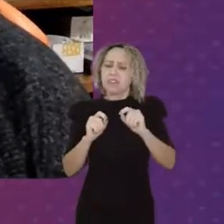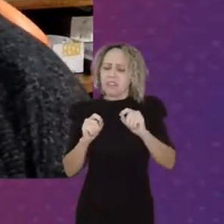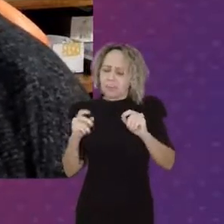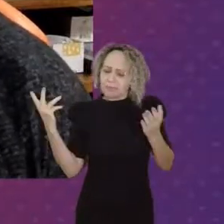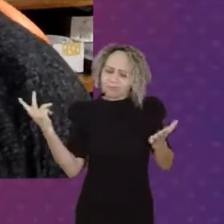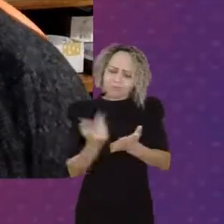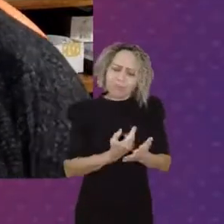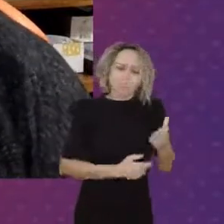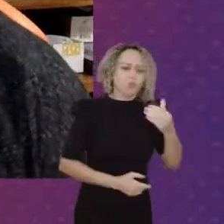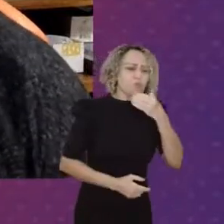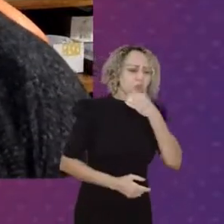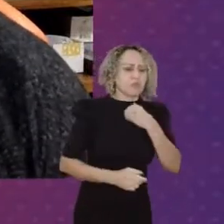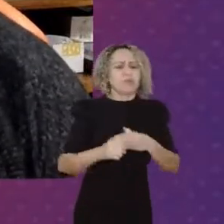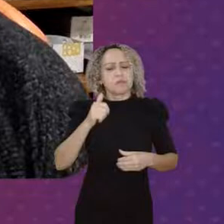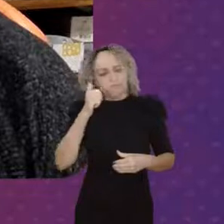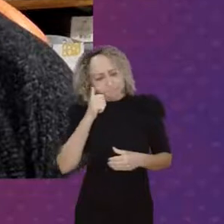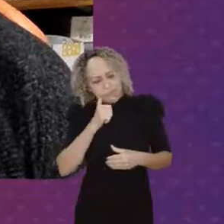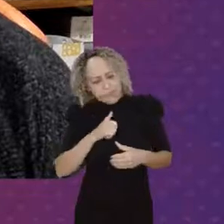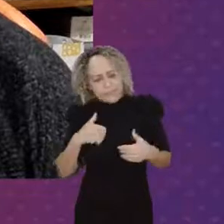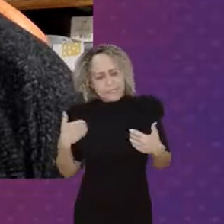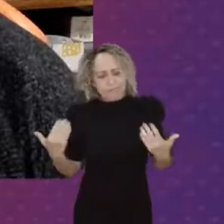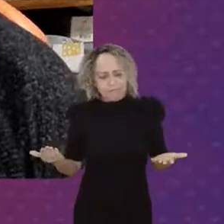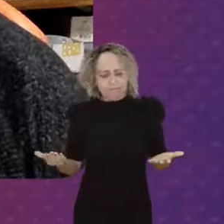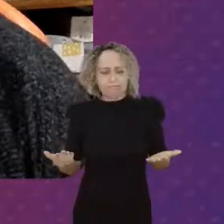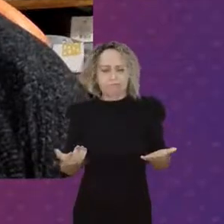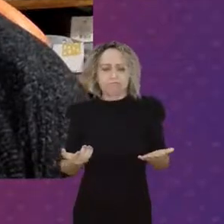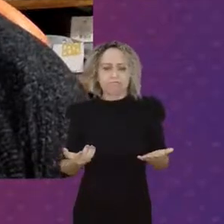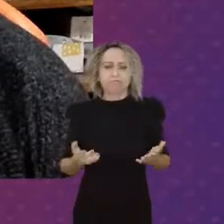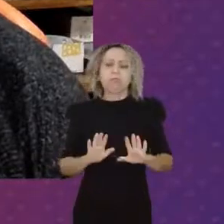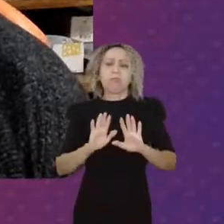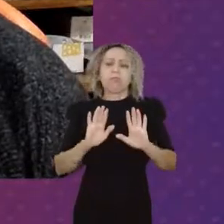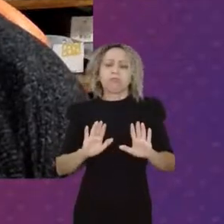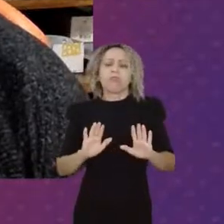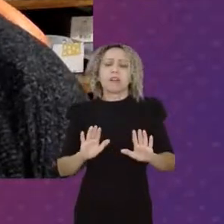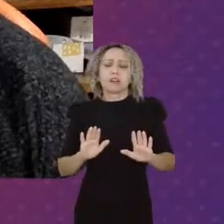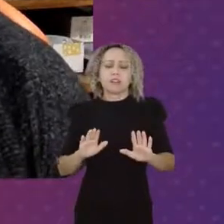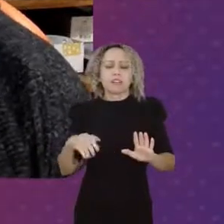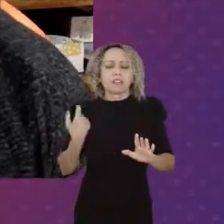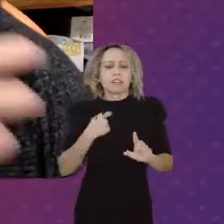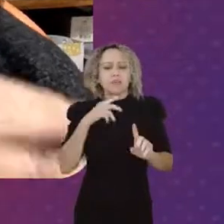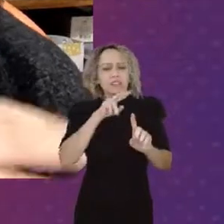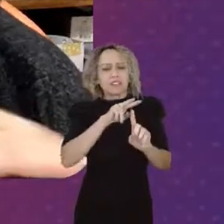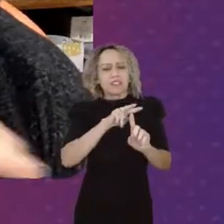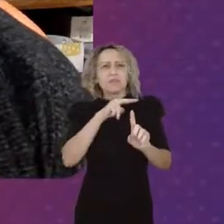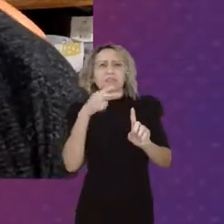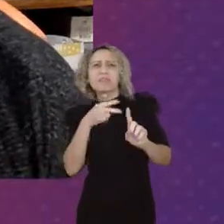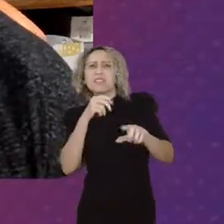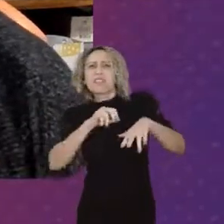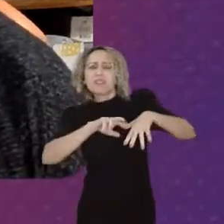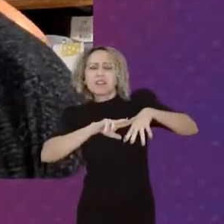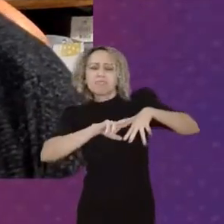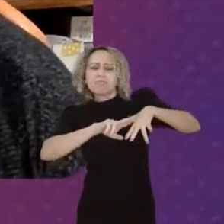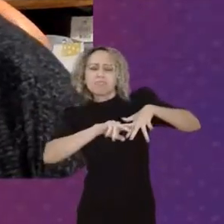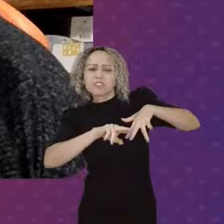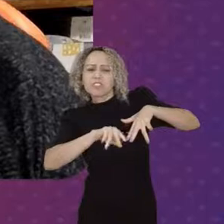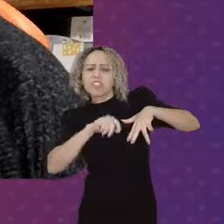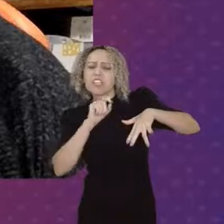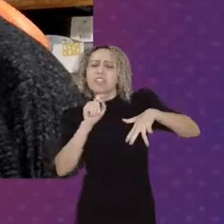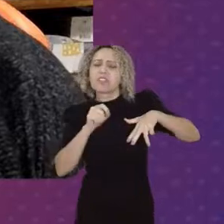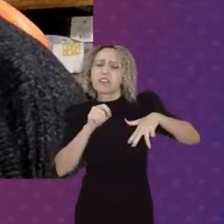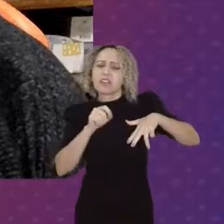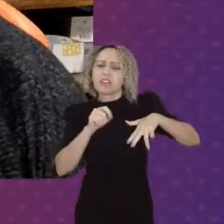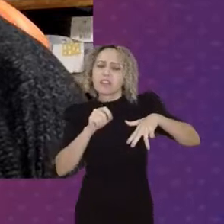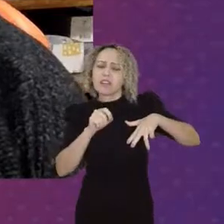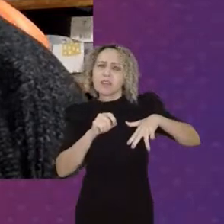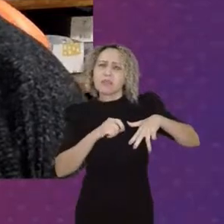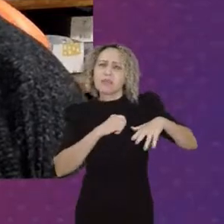eu disse. Mas é importante a gente trazer a perspectiva de gênero, porque a gente vem num contexto de séculos